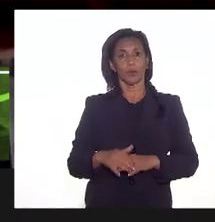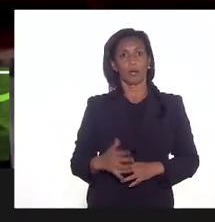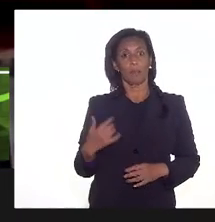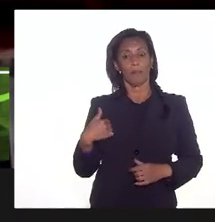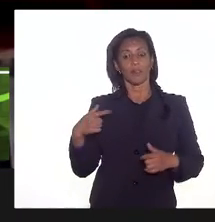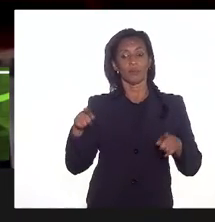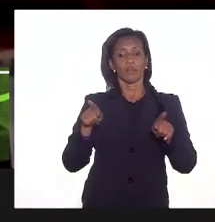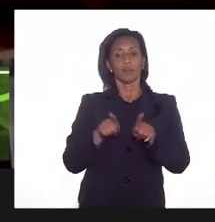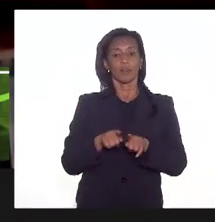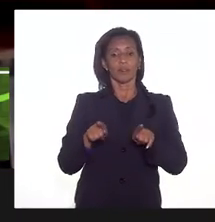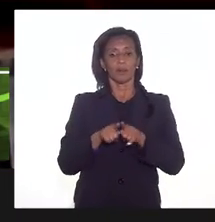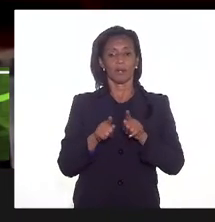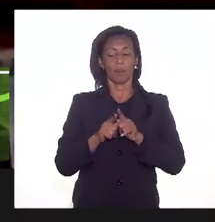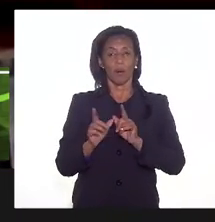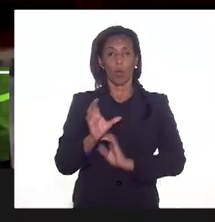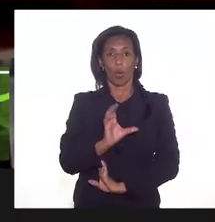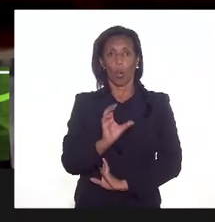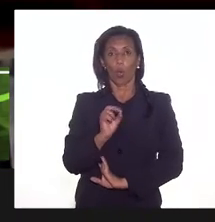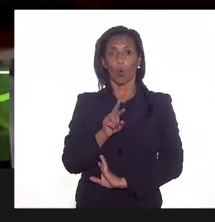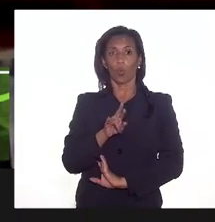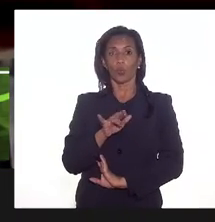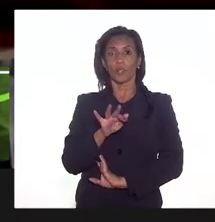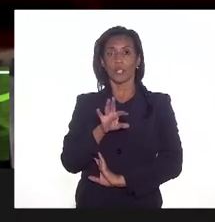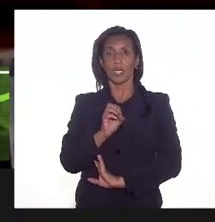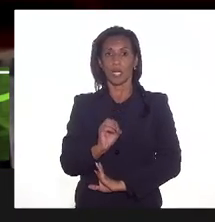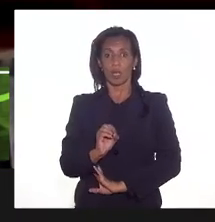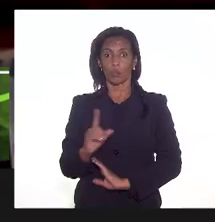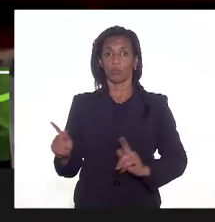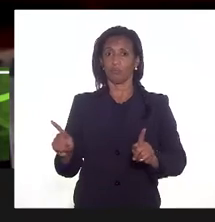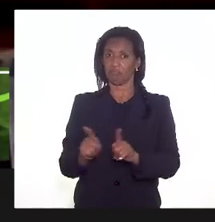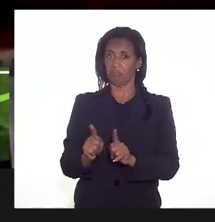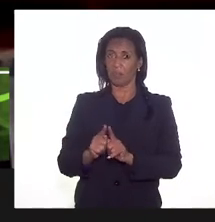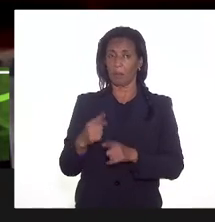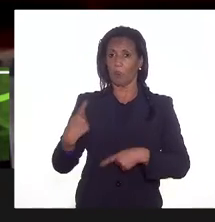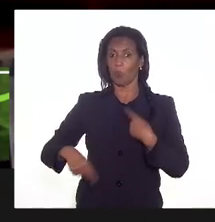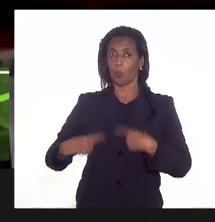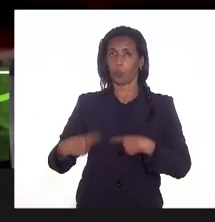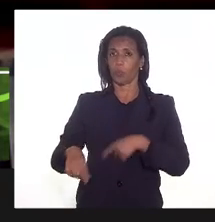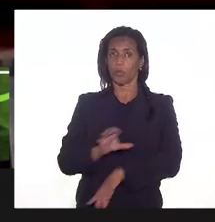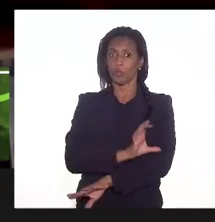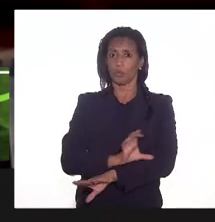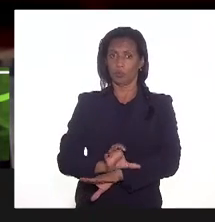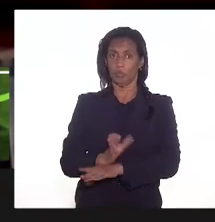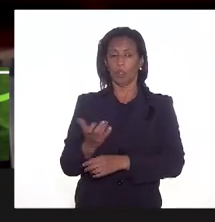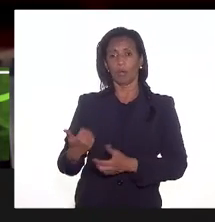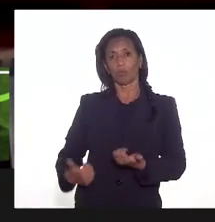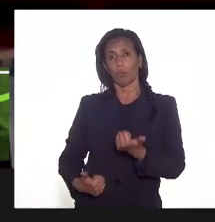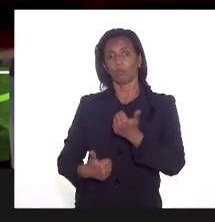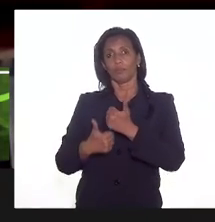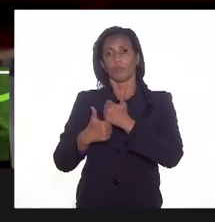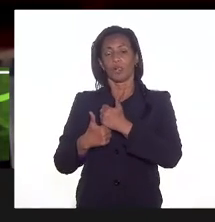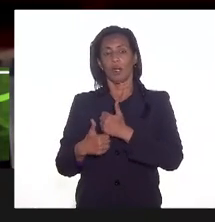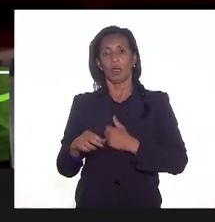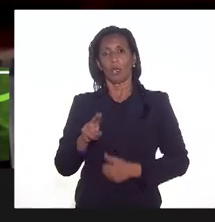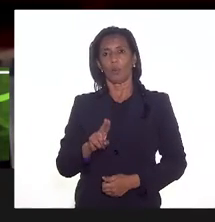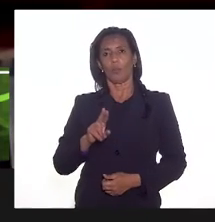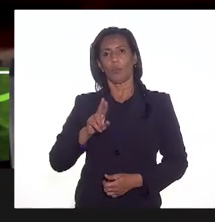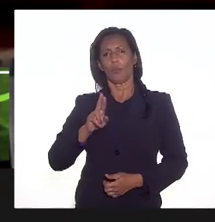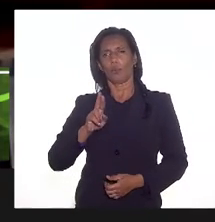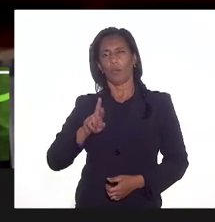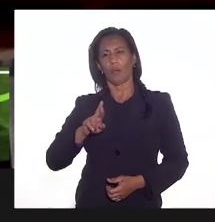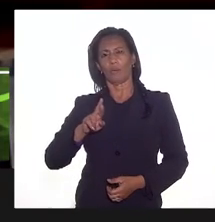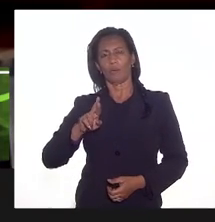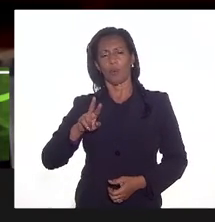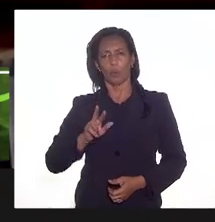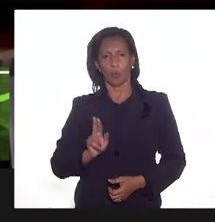eu estou também como conselheiro estadual de políticas culturais eu estou representando o IFRJ uma instituição de ensino